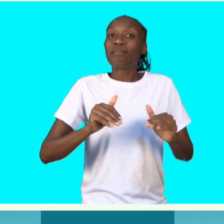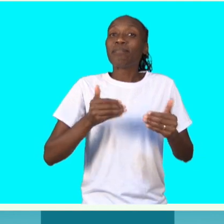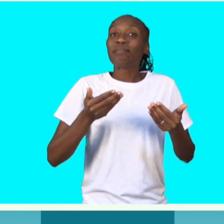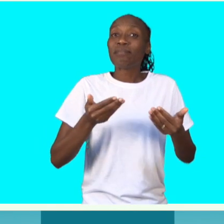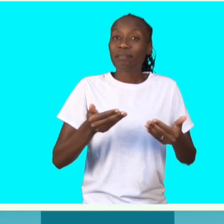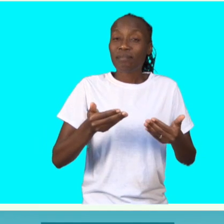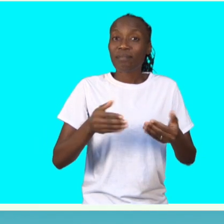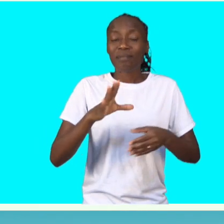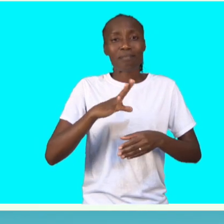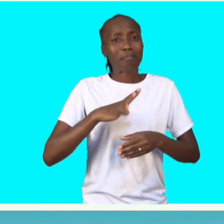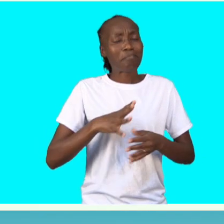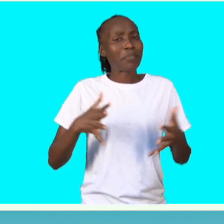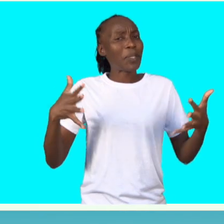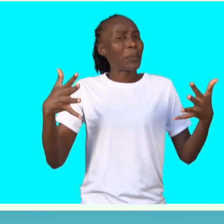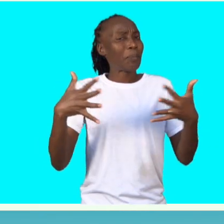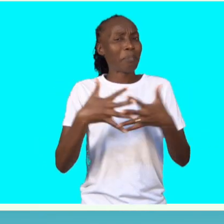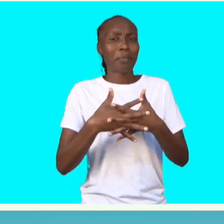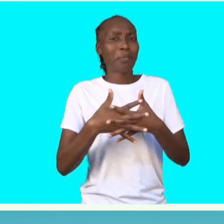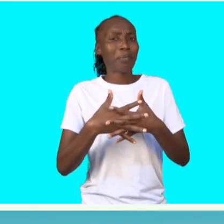e aqui está.